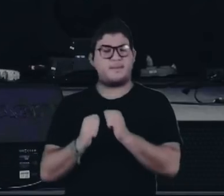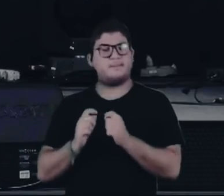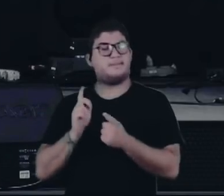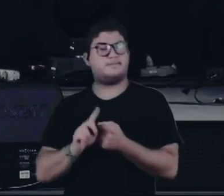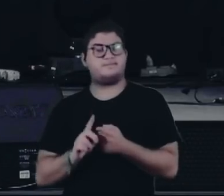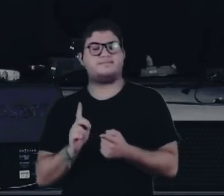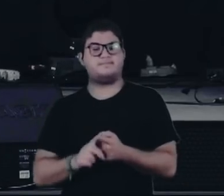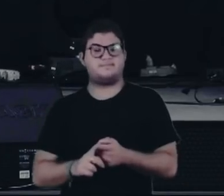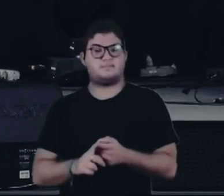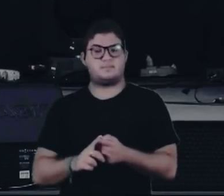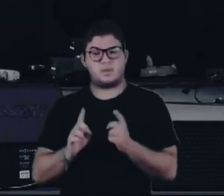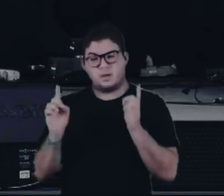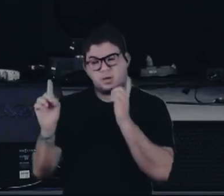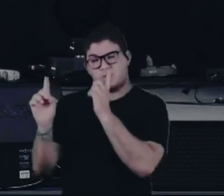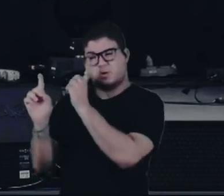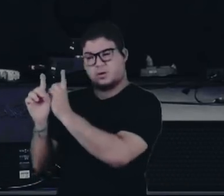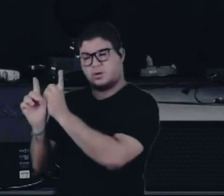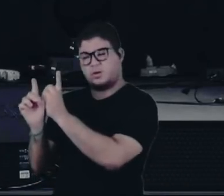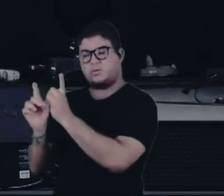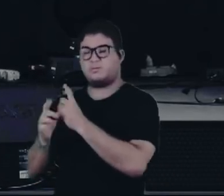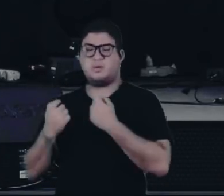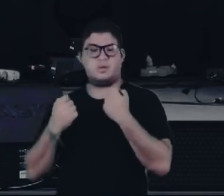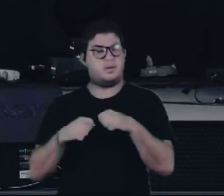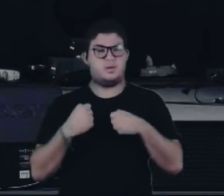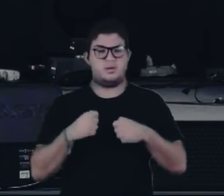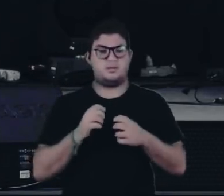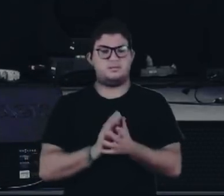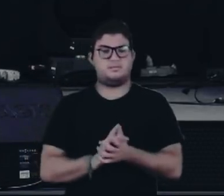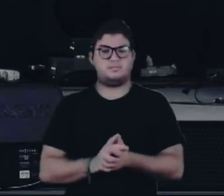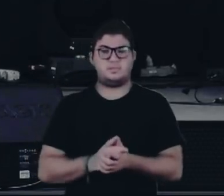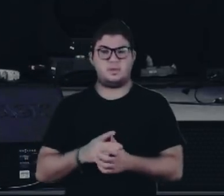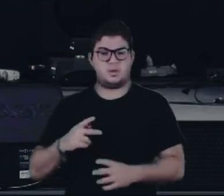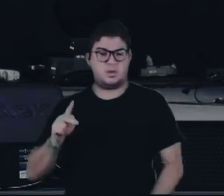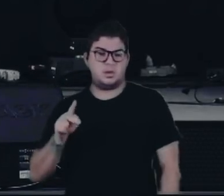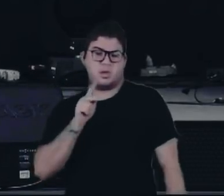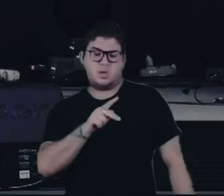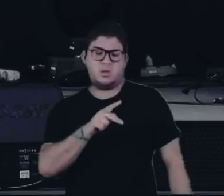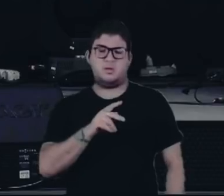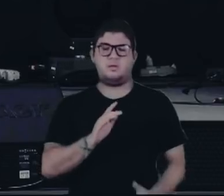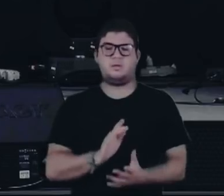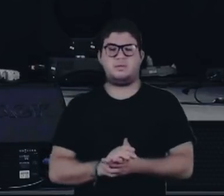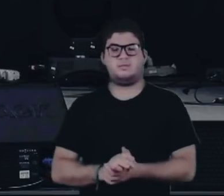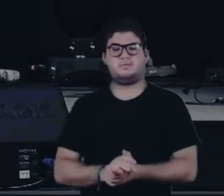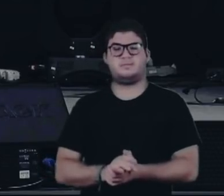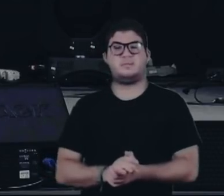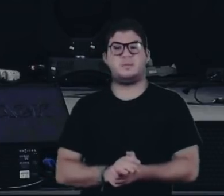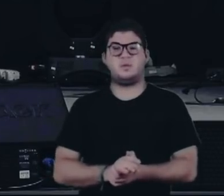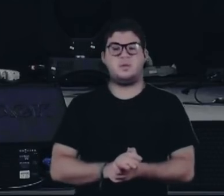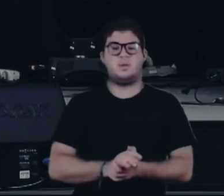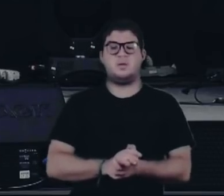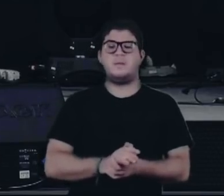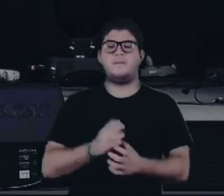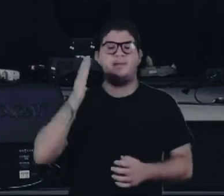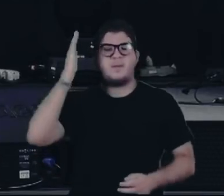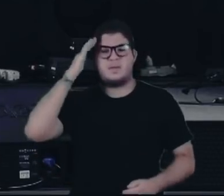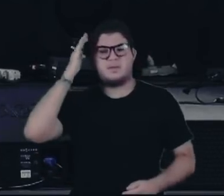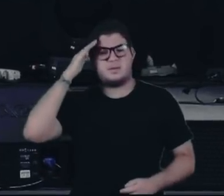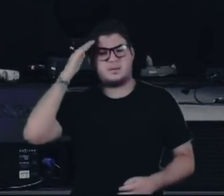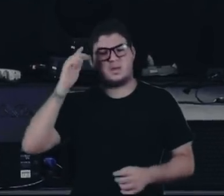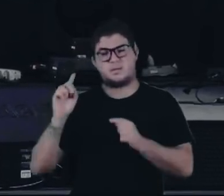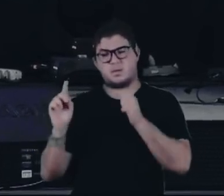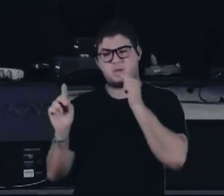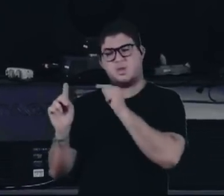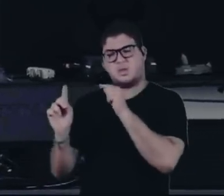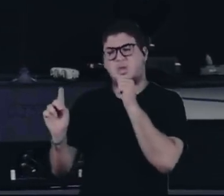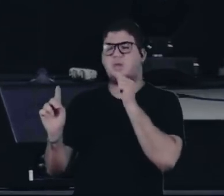também estar lá. E a gente não precisa ser professor de matemática para saber que essa atitude dela tinha